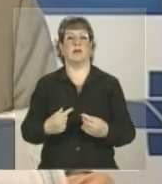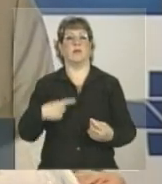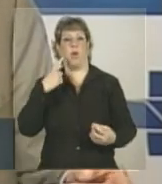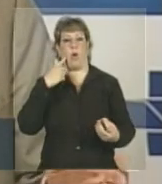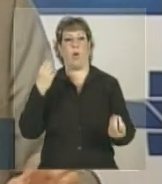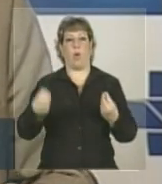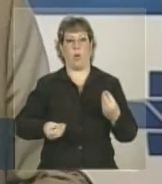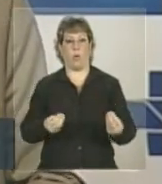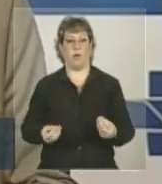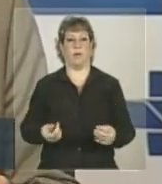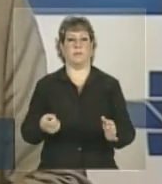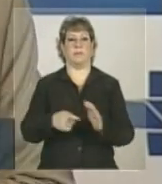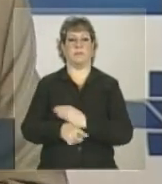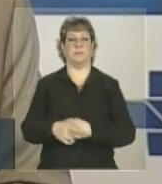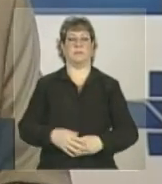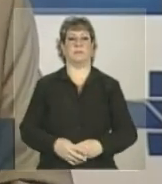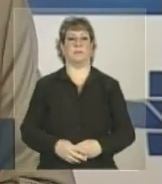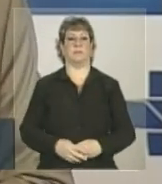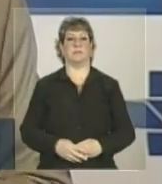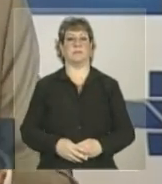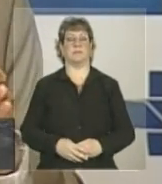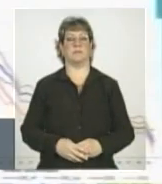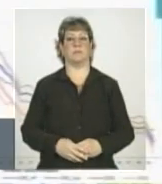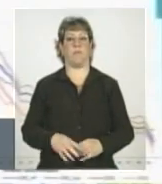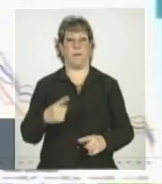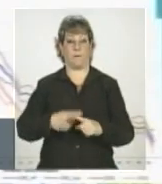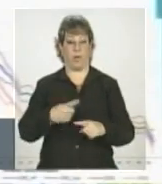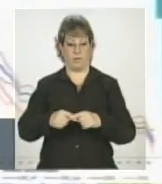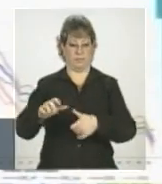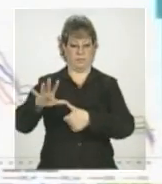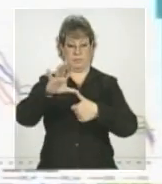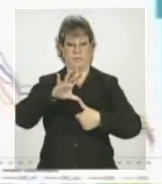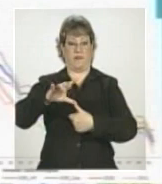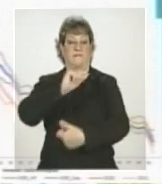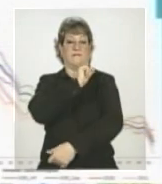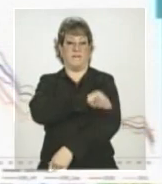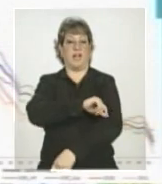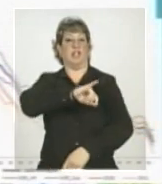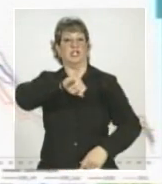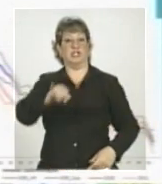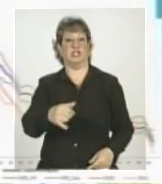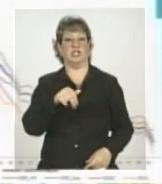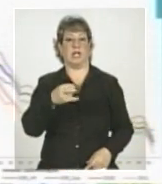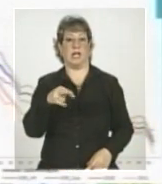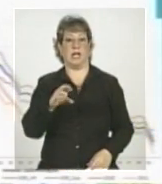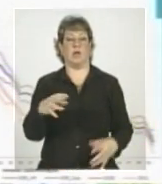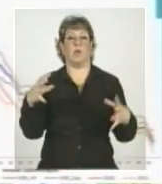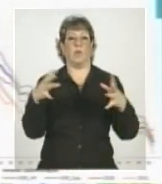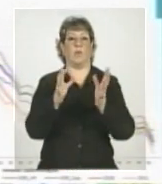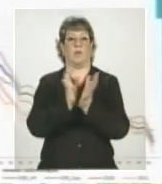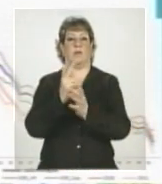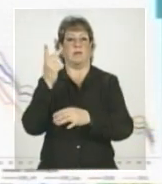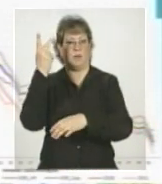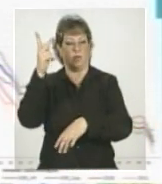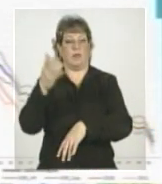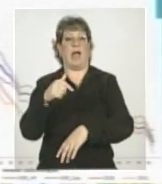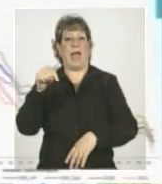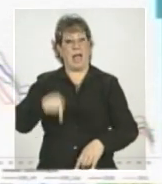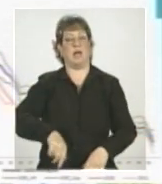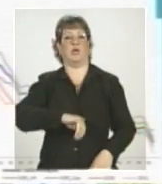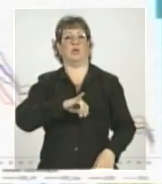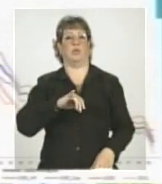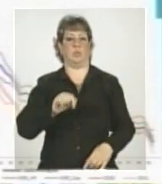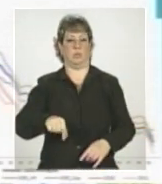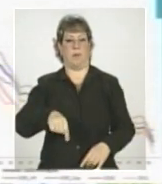né? Pode passar o próximo. Aqui a gente vê esse mesmo gráfico por região. Lá em cima está a região norte. O que é que a gente vê da região norte